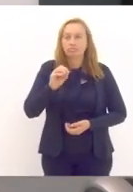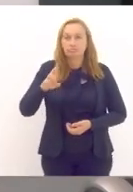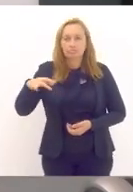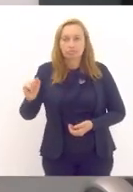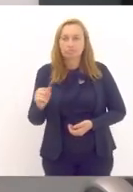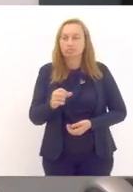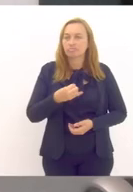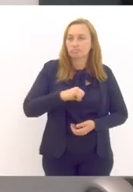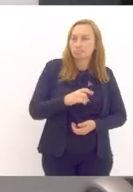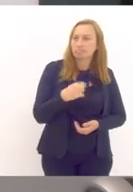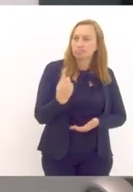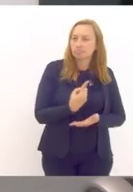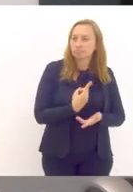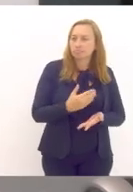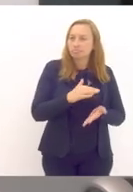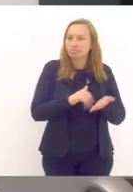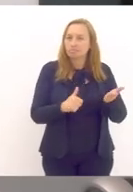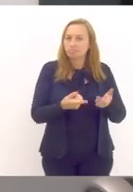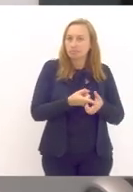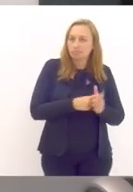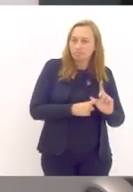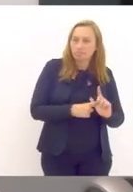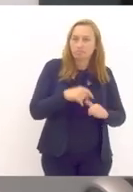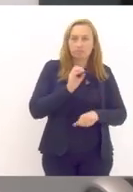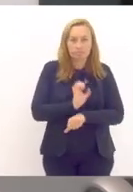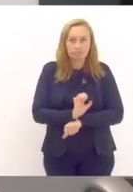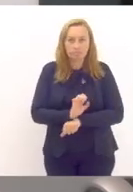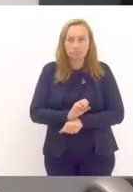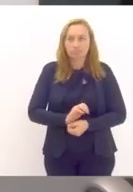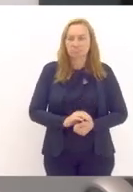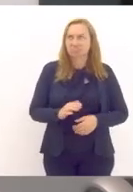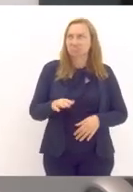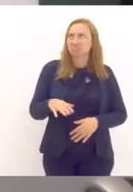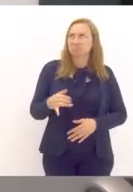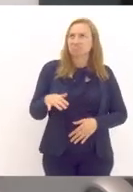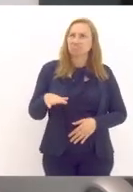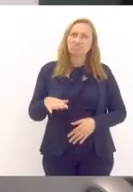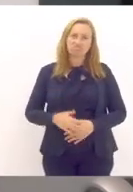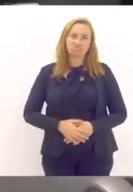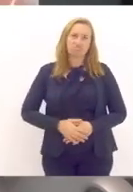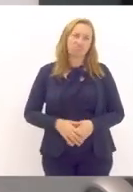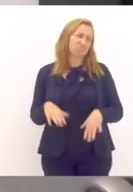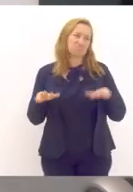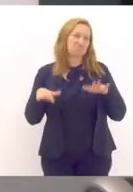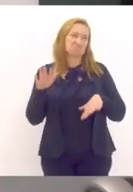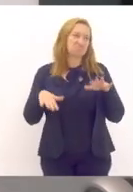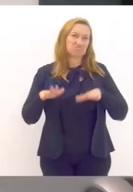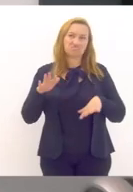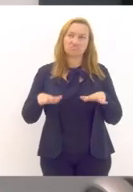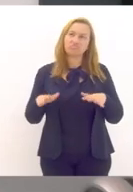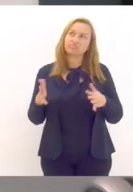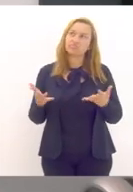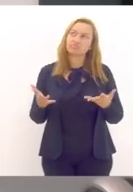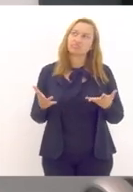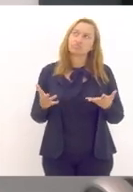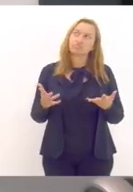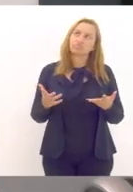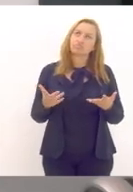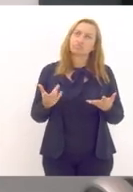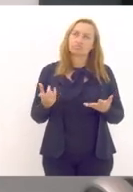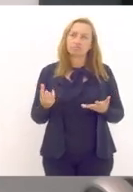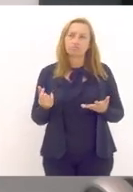nós tirarmos a dívida do Estado, independentemente de